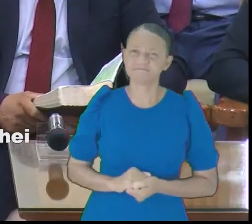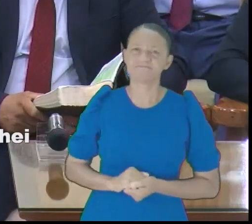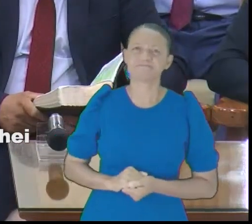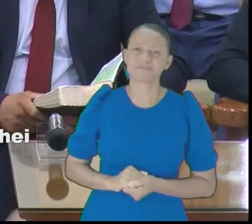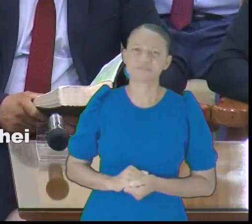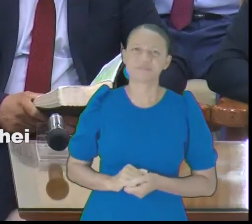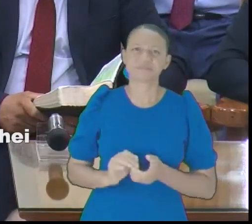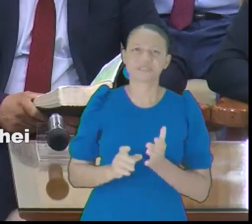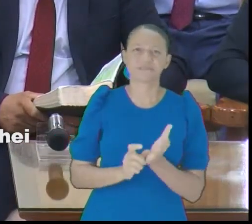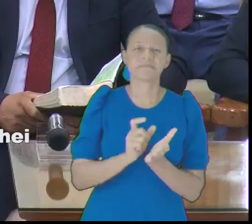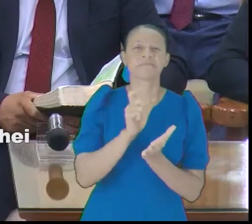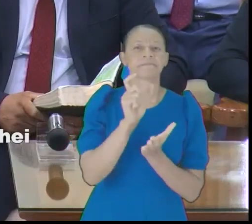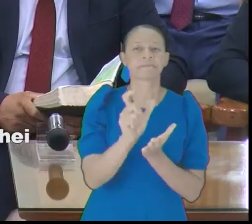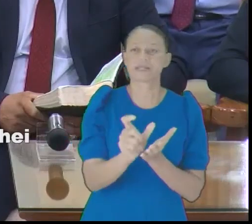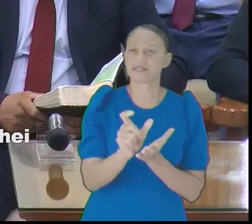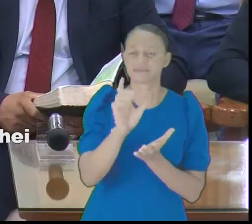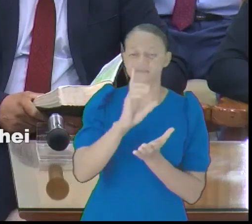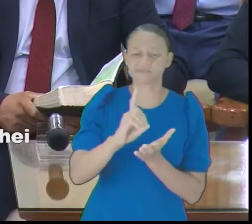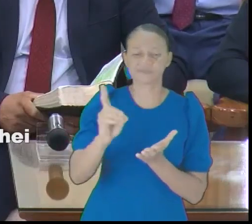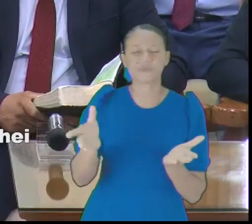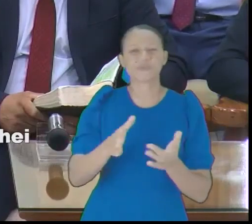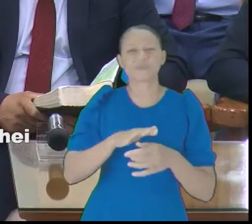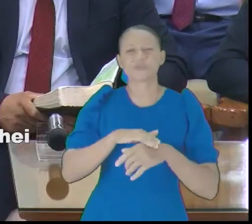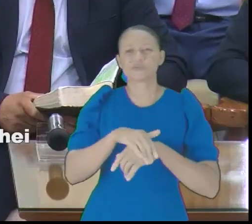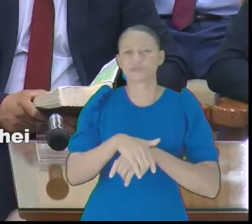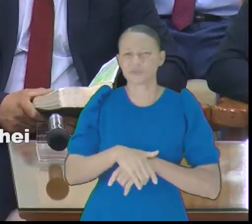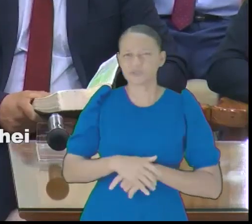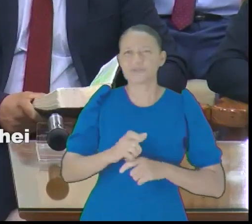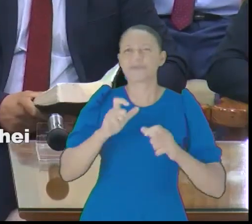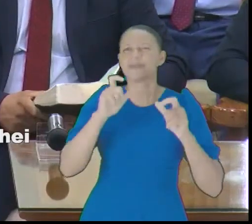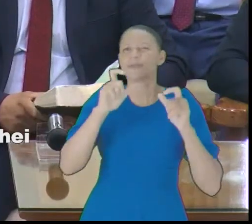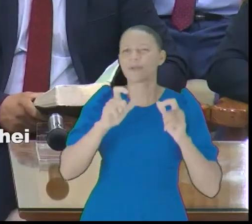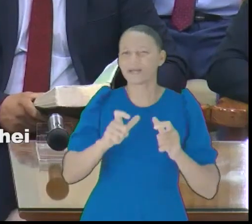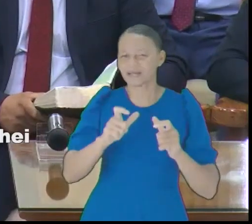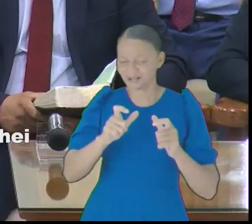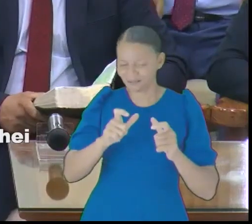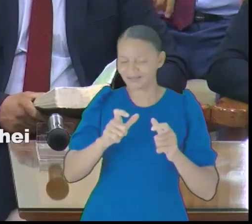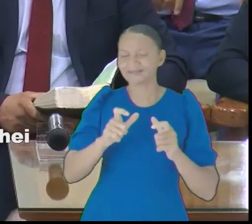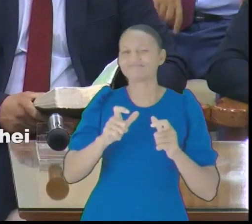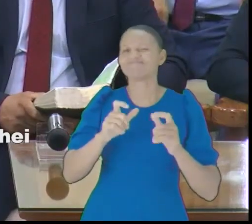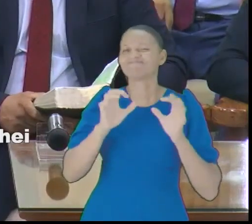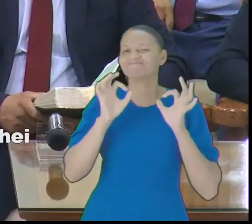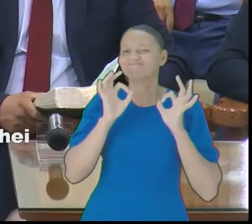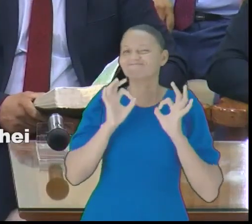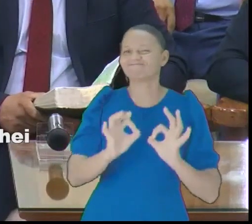E a palavra de Deus nesta noite, ela tem o endereço certo.